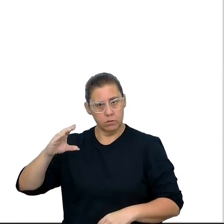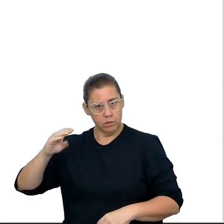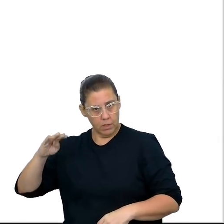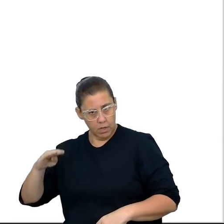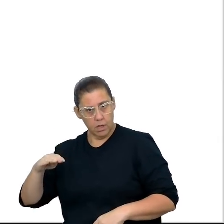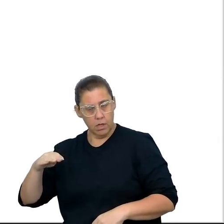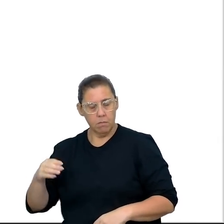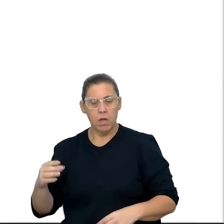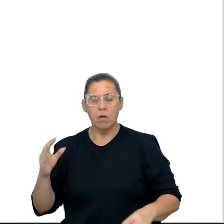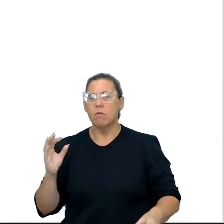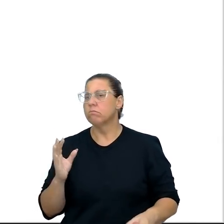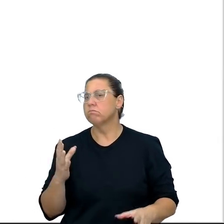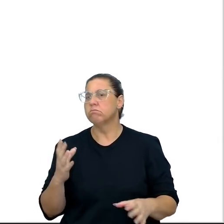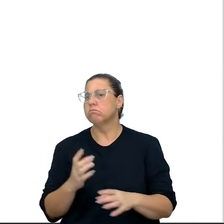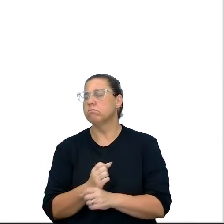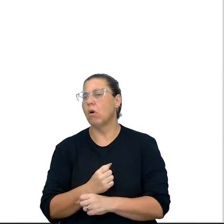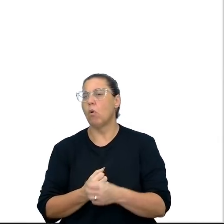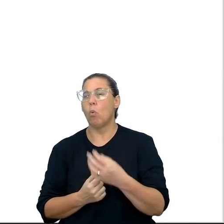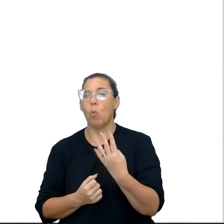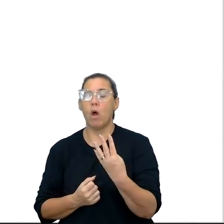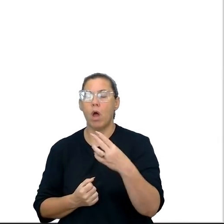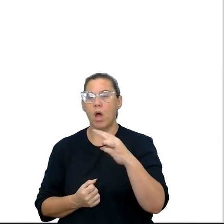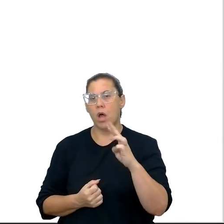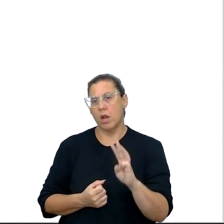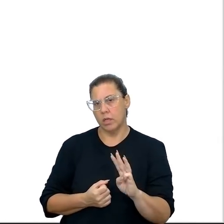em 43 centímetros, né?